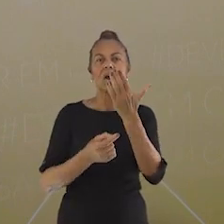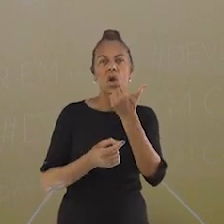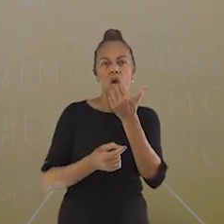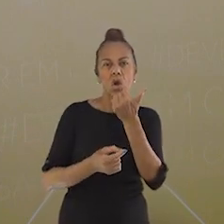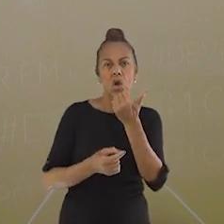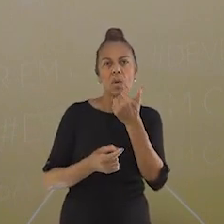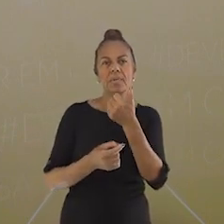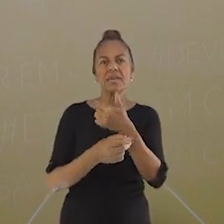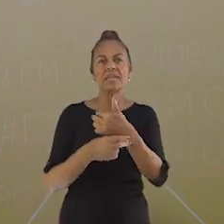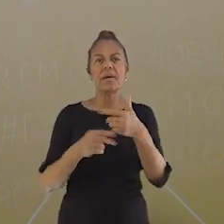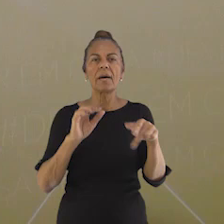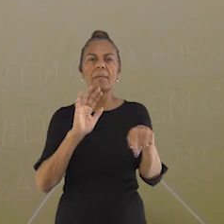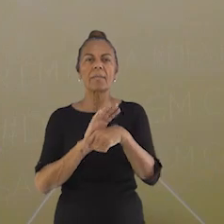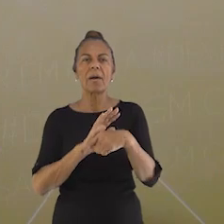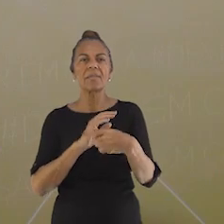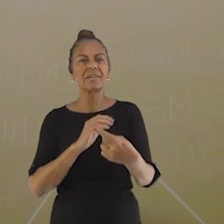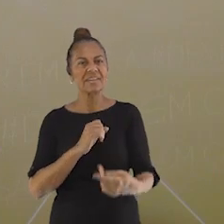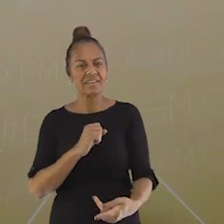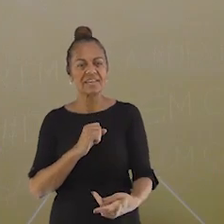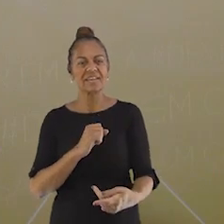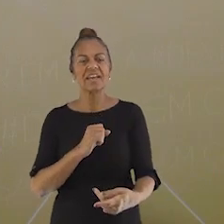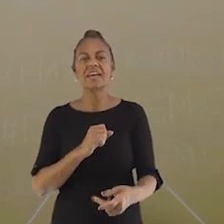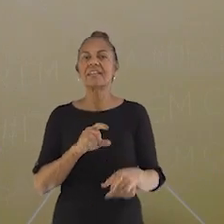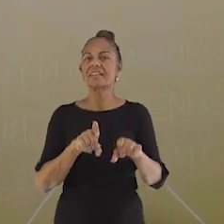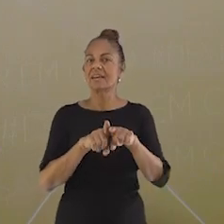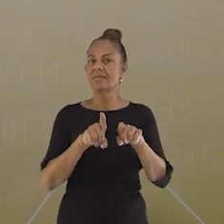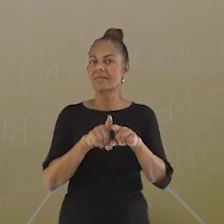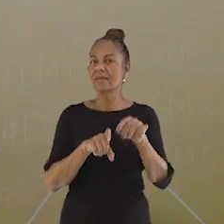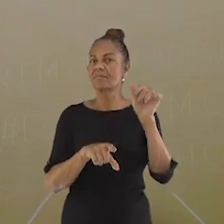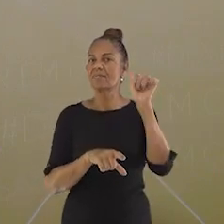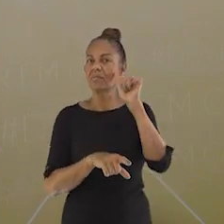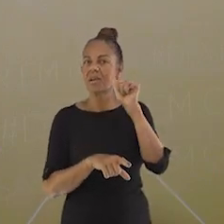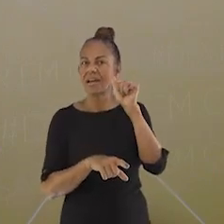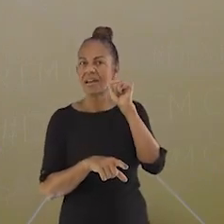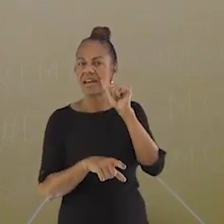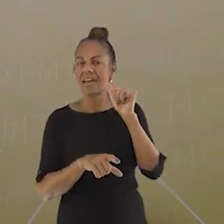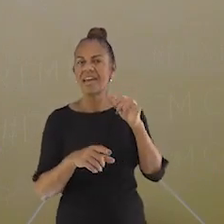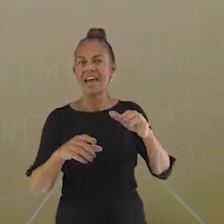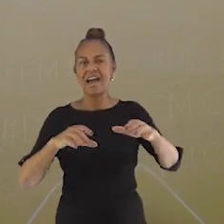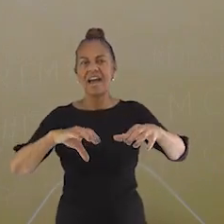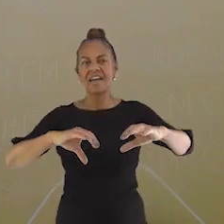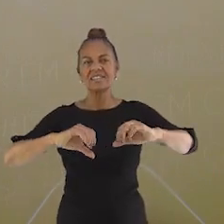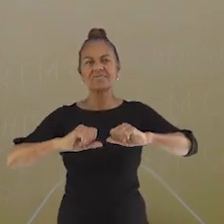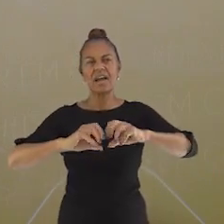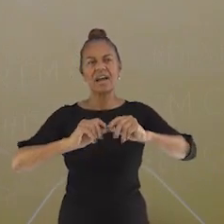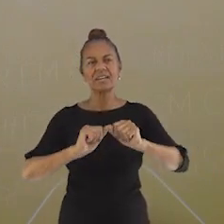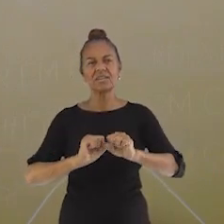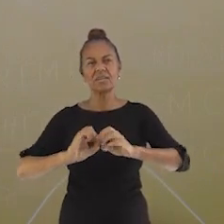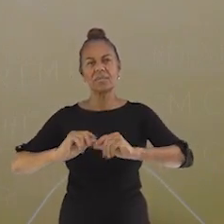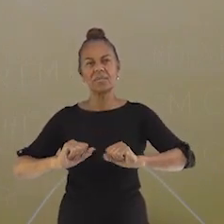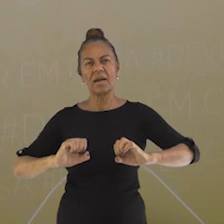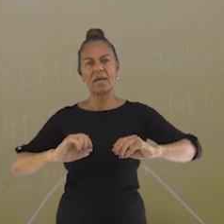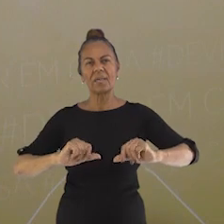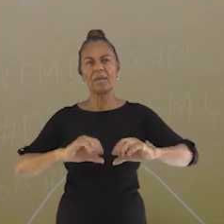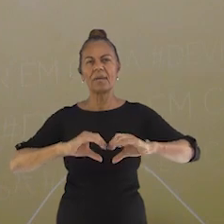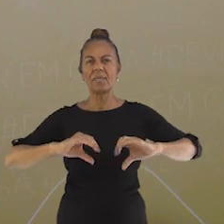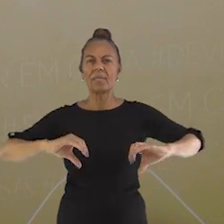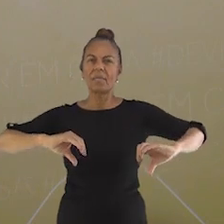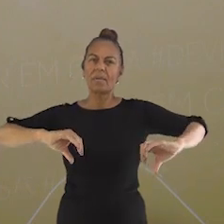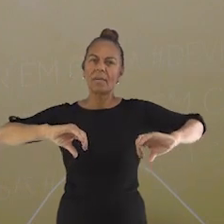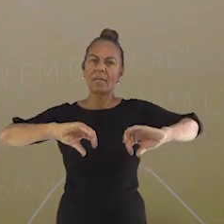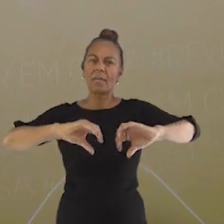de barro, feita pelas paneleiras de Goiabeiras, que retiram do manguezal quase todo o material